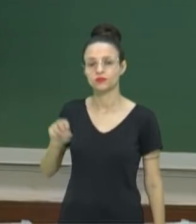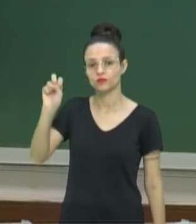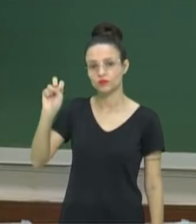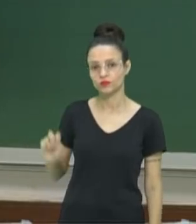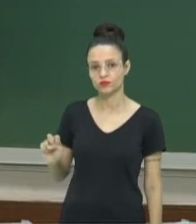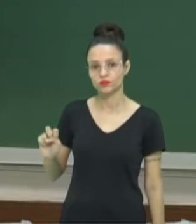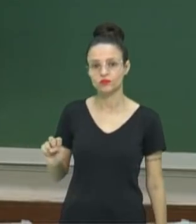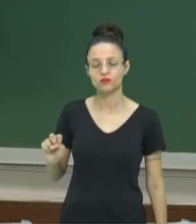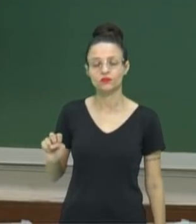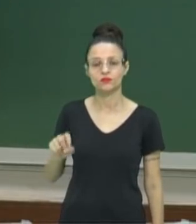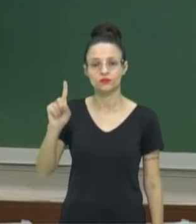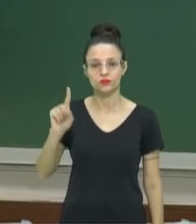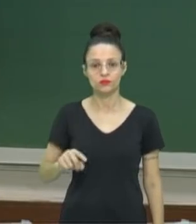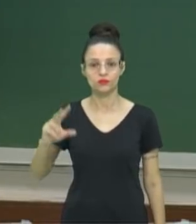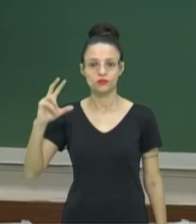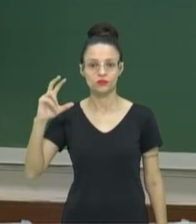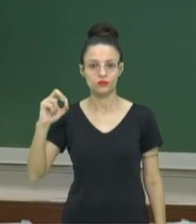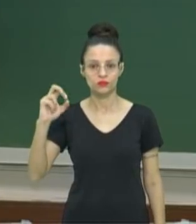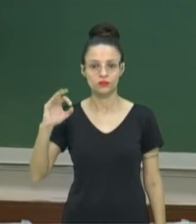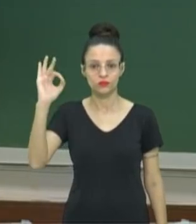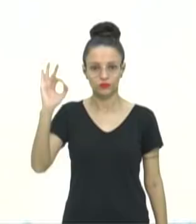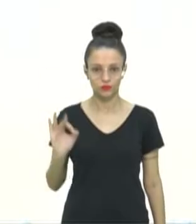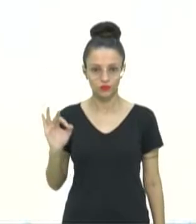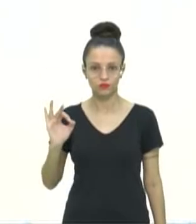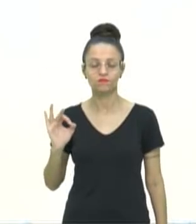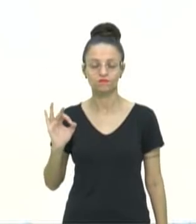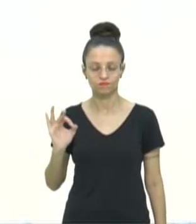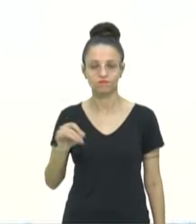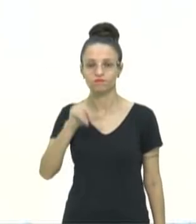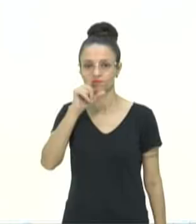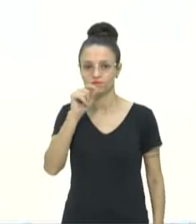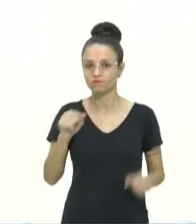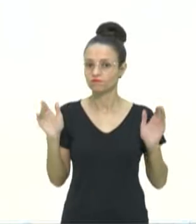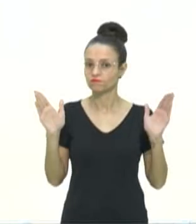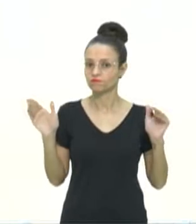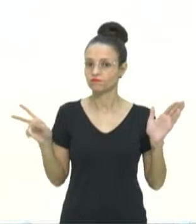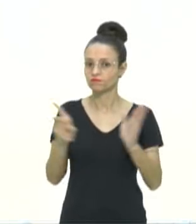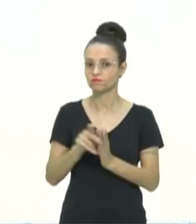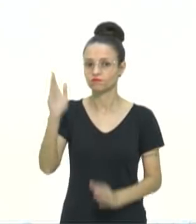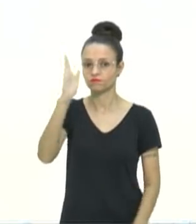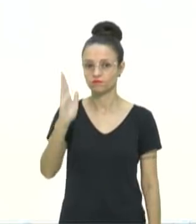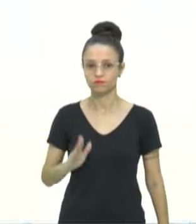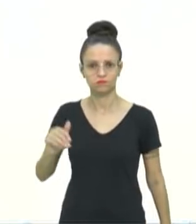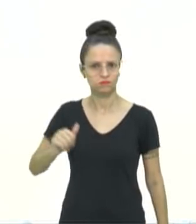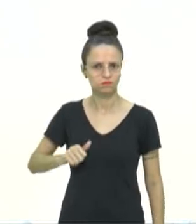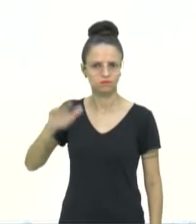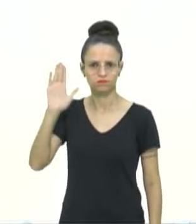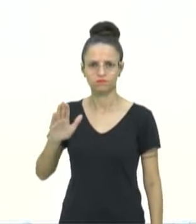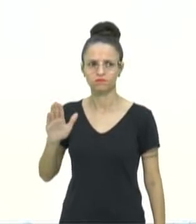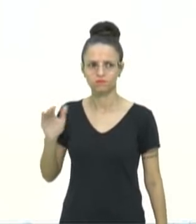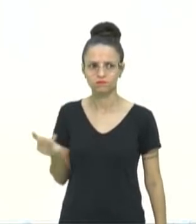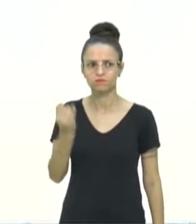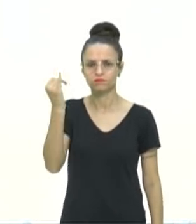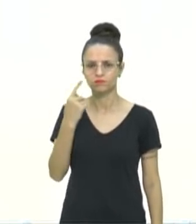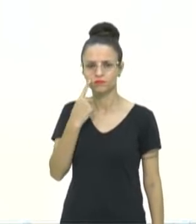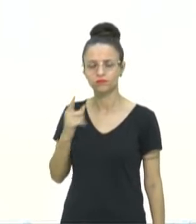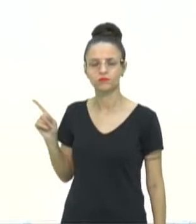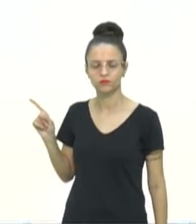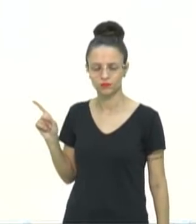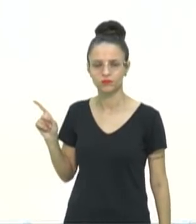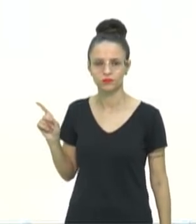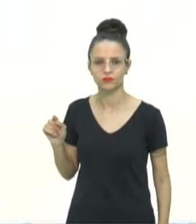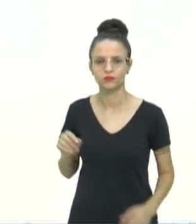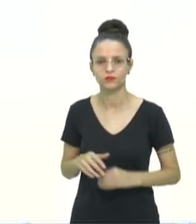sul representa 50% da criação de aves do Brasil. É a mais significativa neste setor